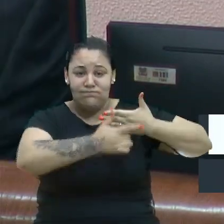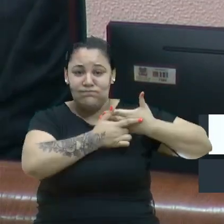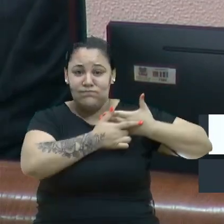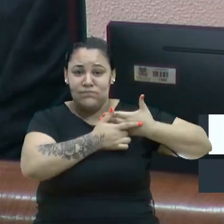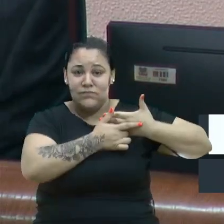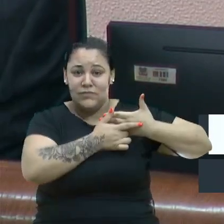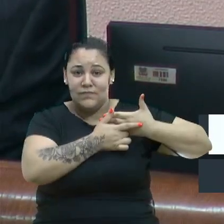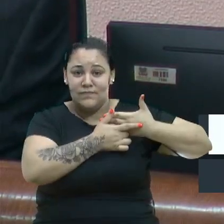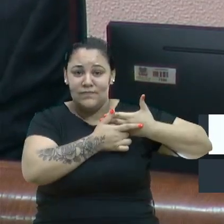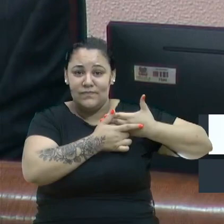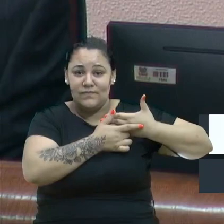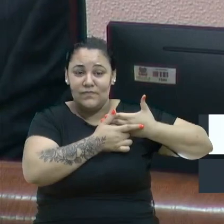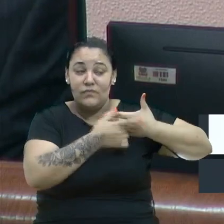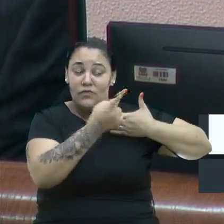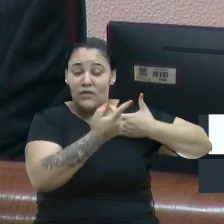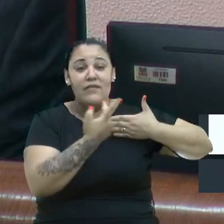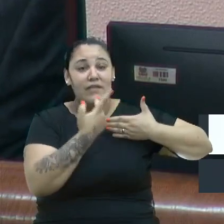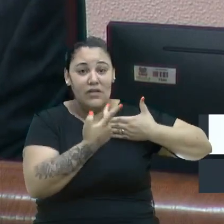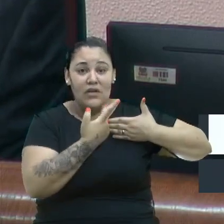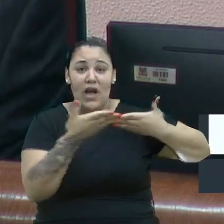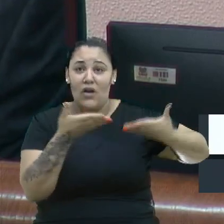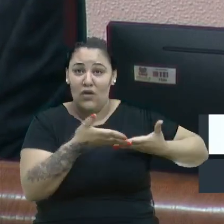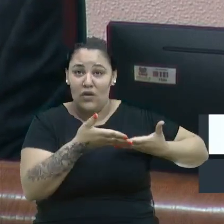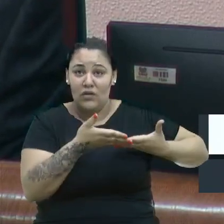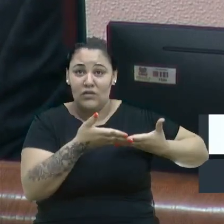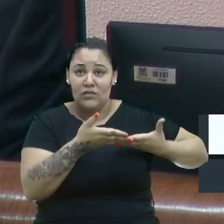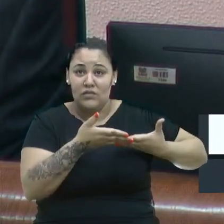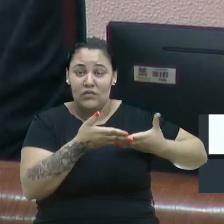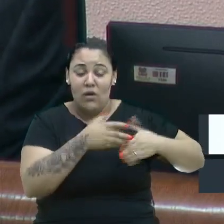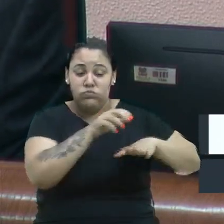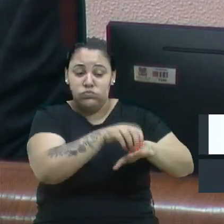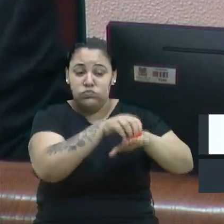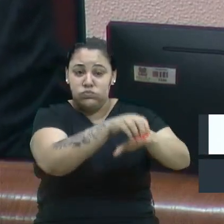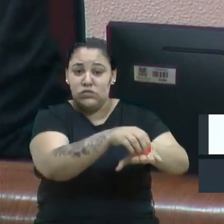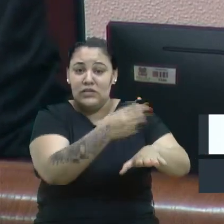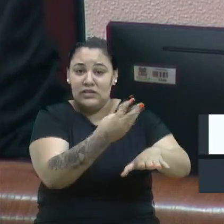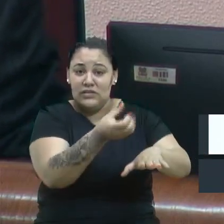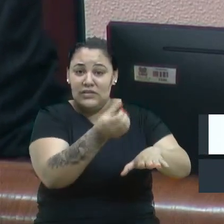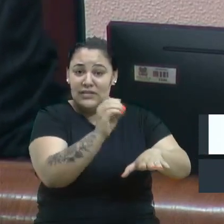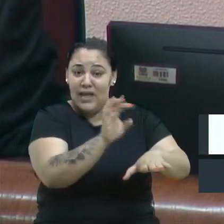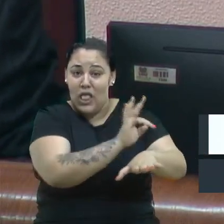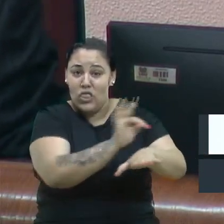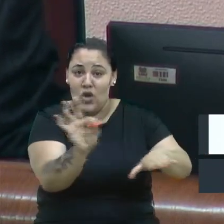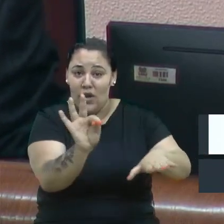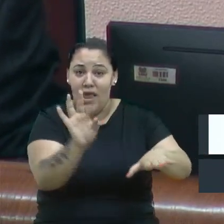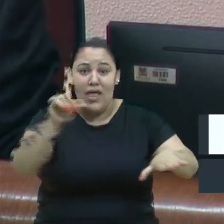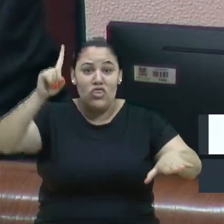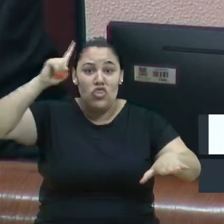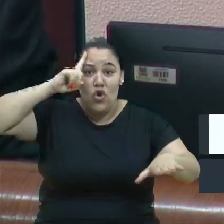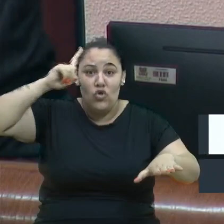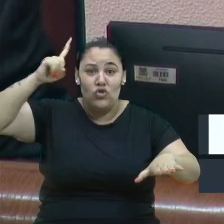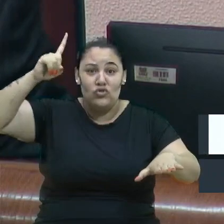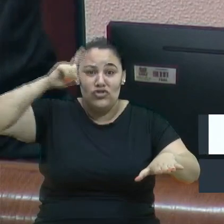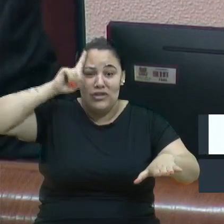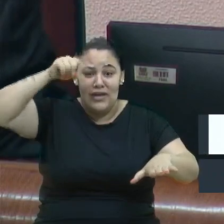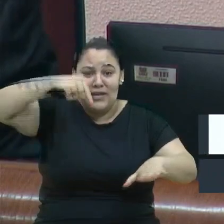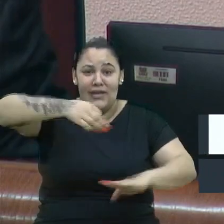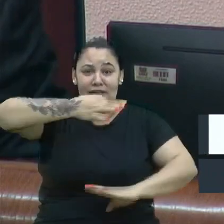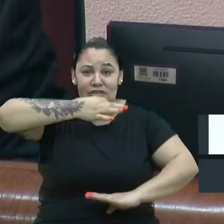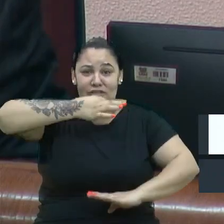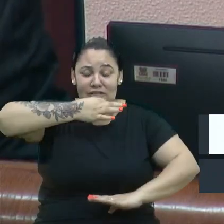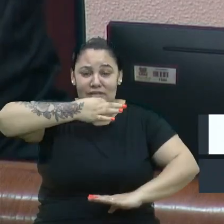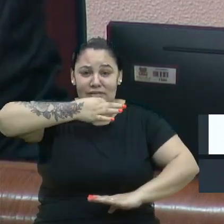há pouco que são transportadas 360 toneladas de lixos num